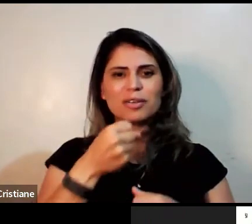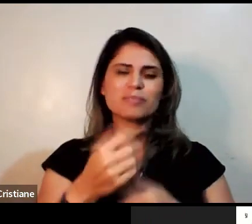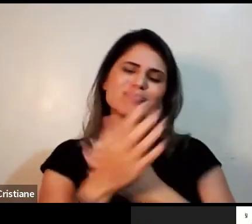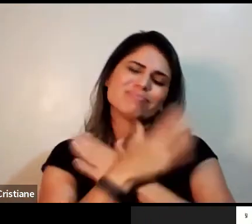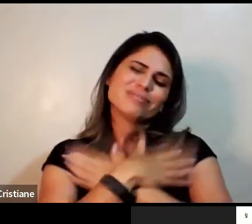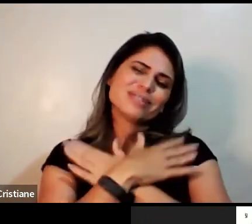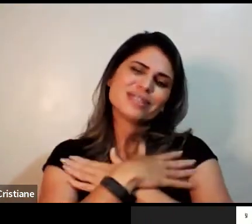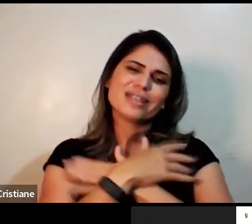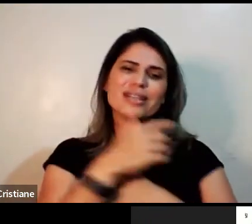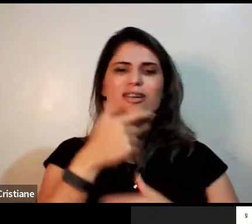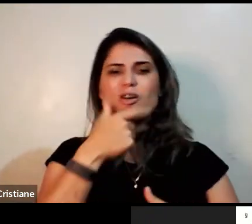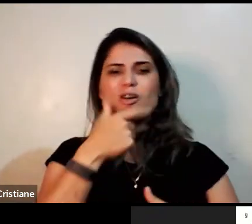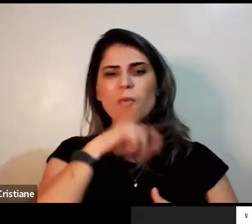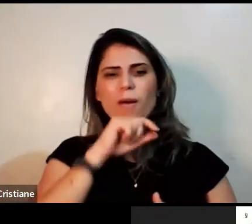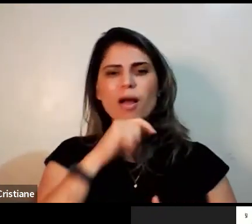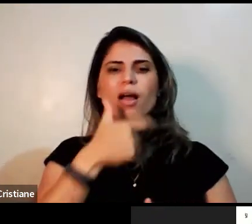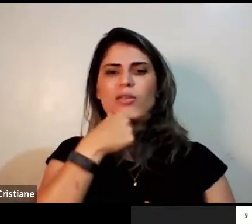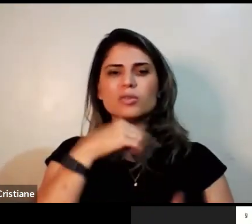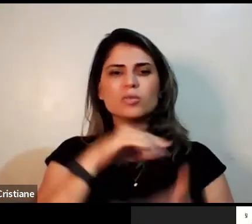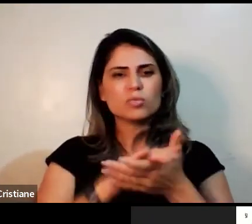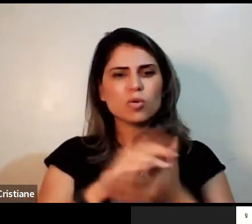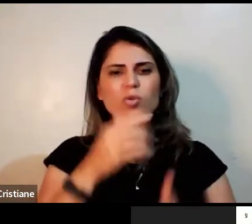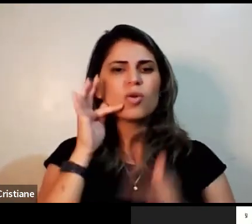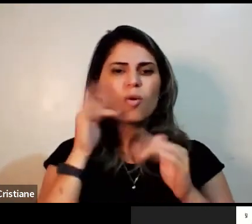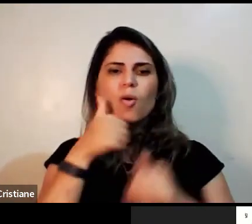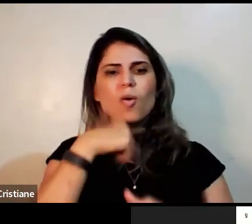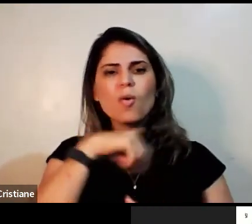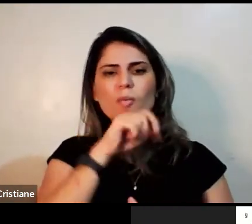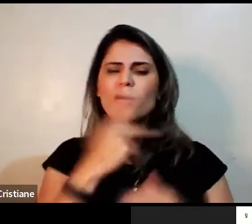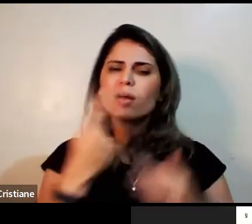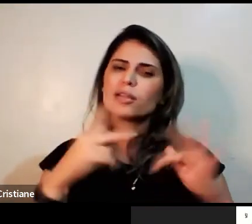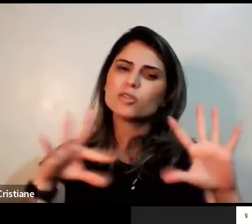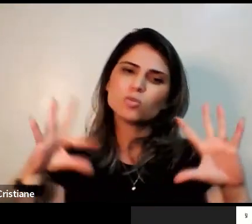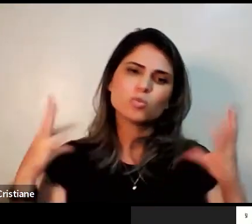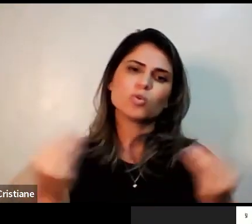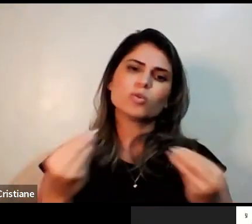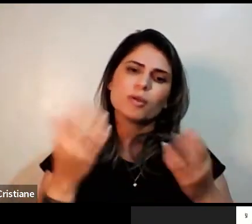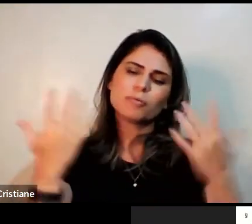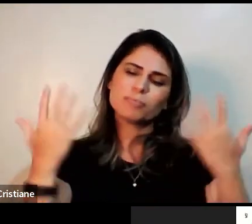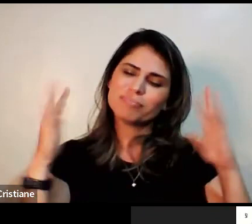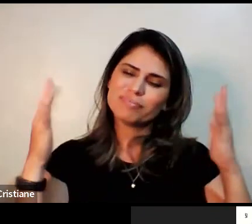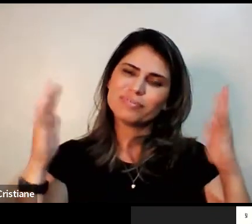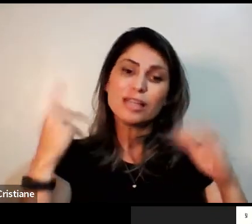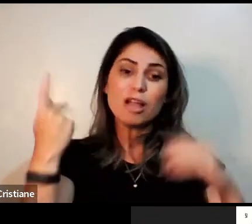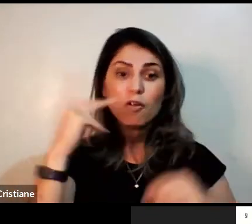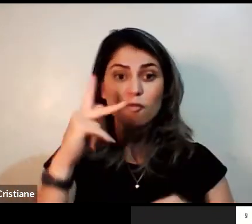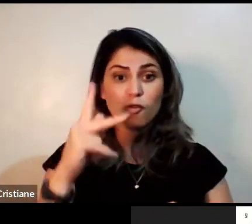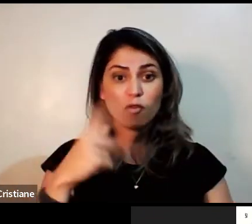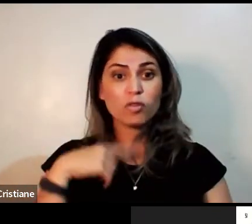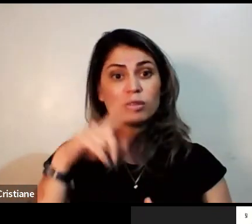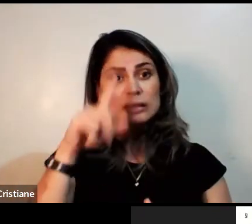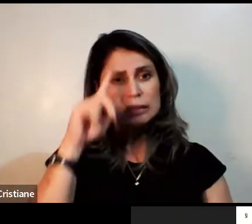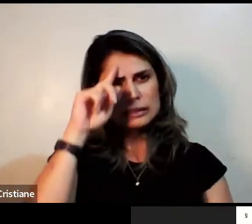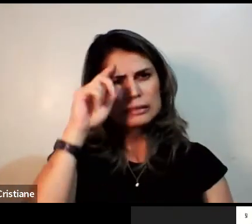esposo, para o seu pai, para sua mãe, para a família toda. E que parabéns, viu, mais uma vez, por você investir